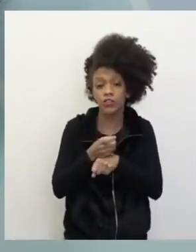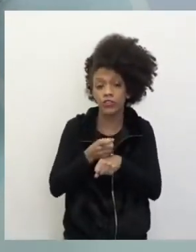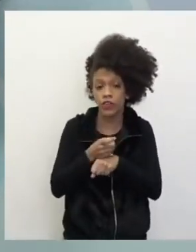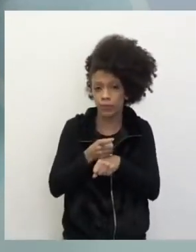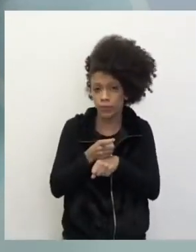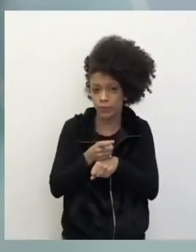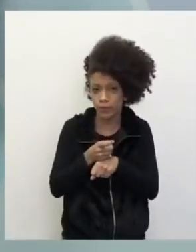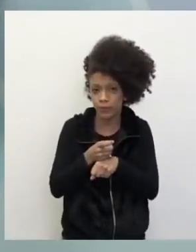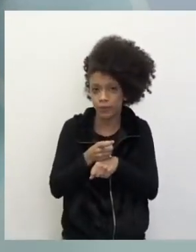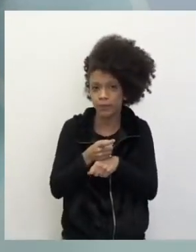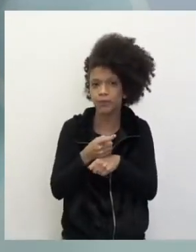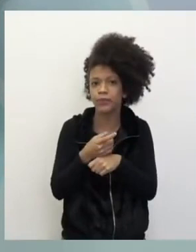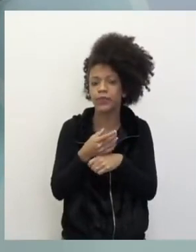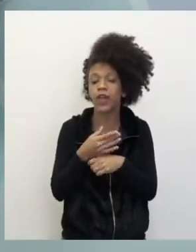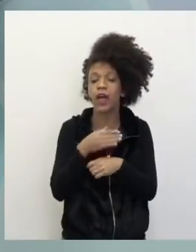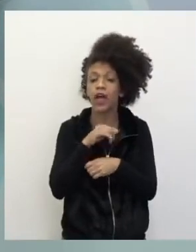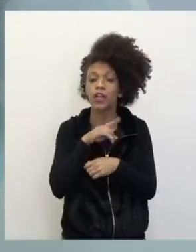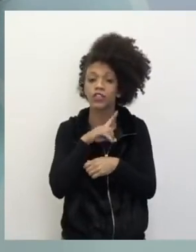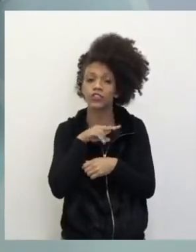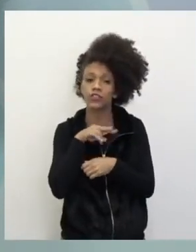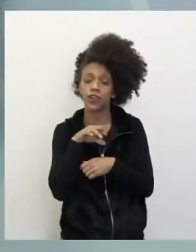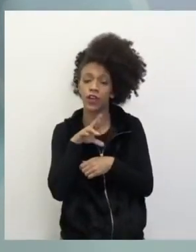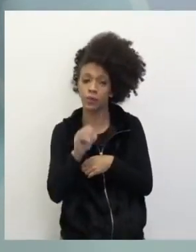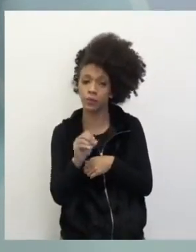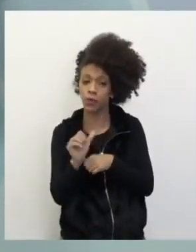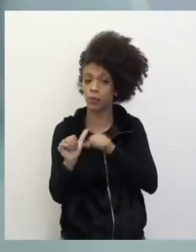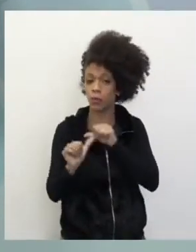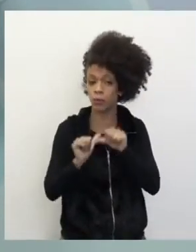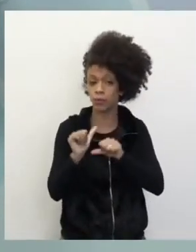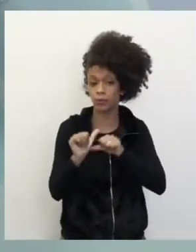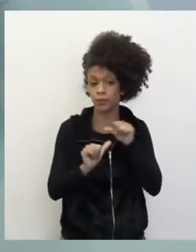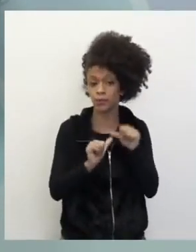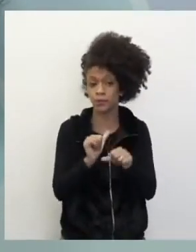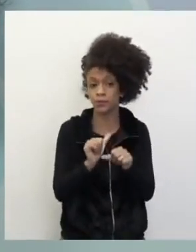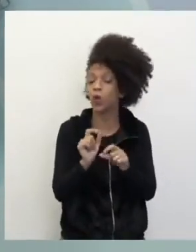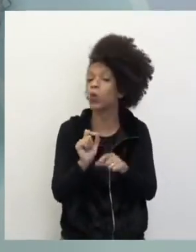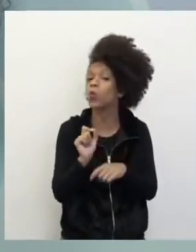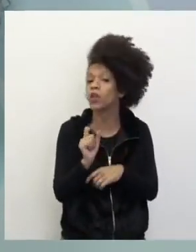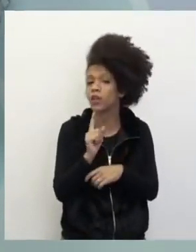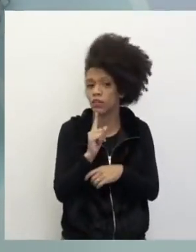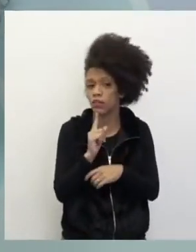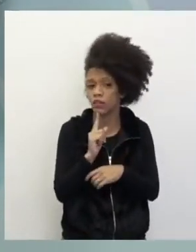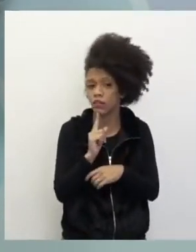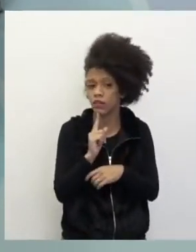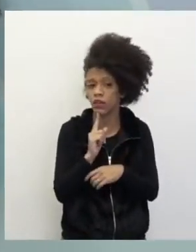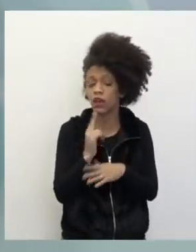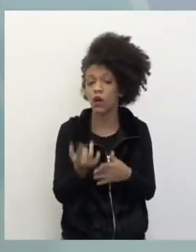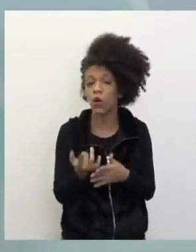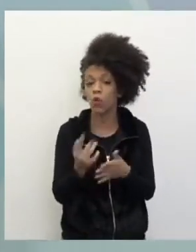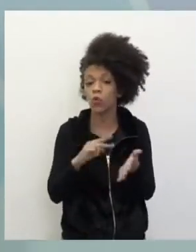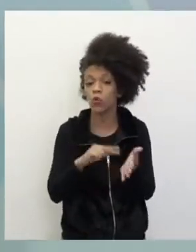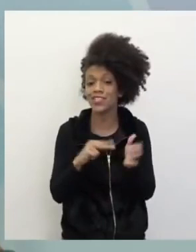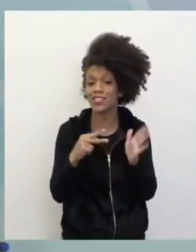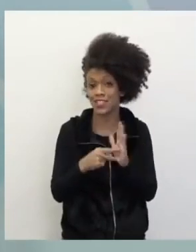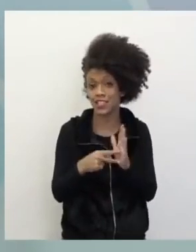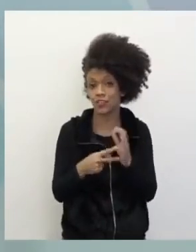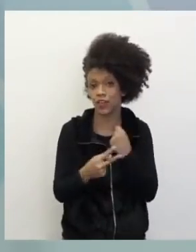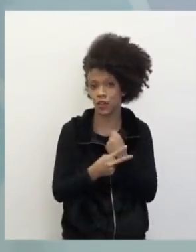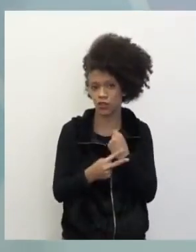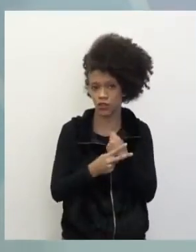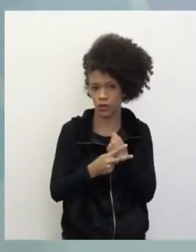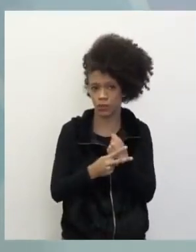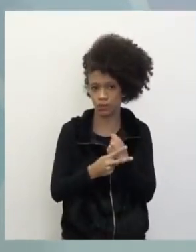bom? Advérbios modificam o quê? Modificam o verbo, tá